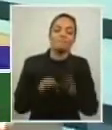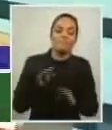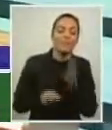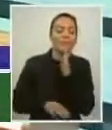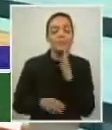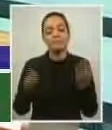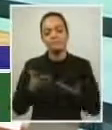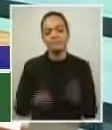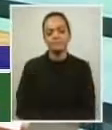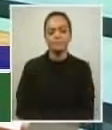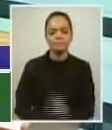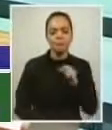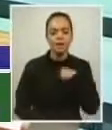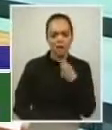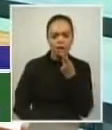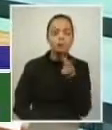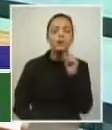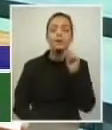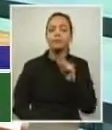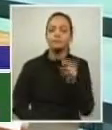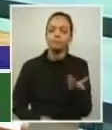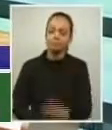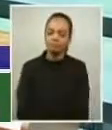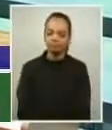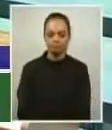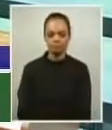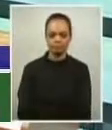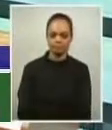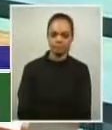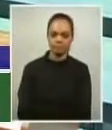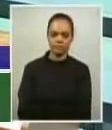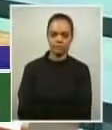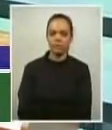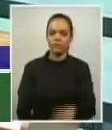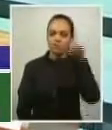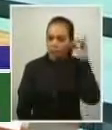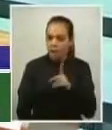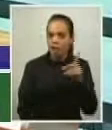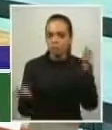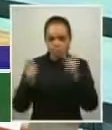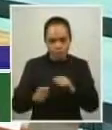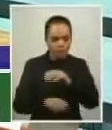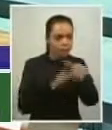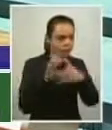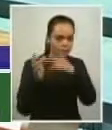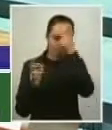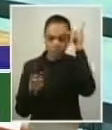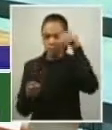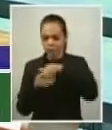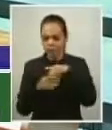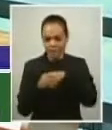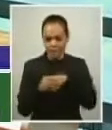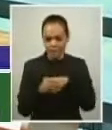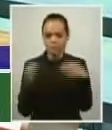conhecemos hoje que que eu tô falando o direito de todos poderem votar e de